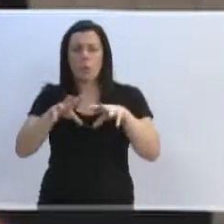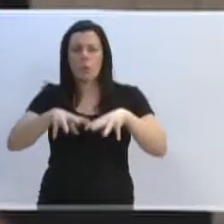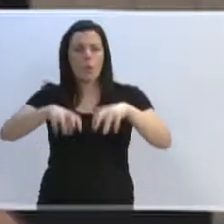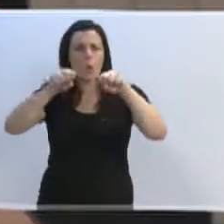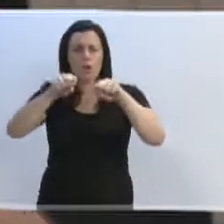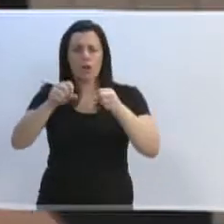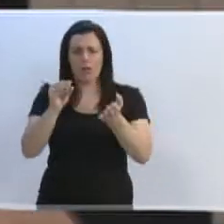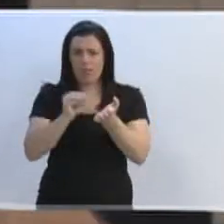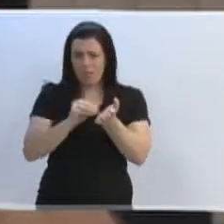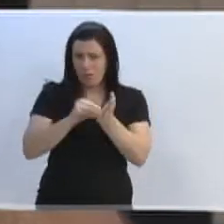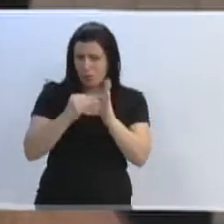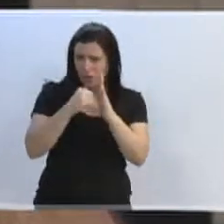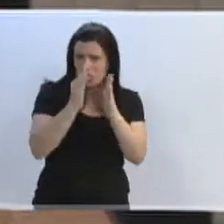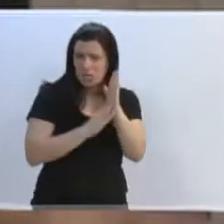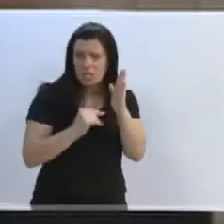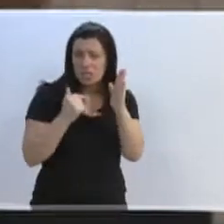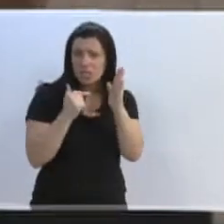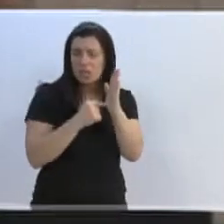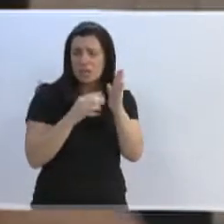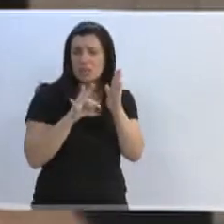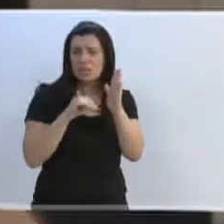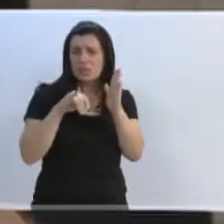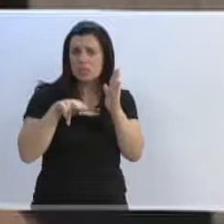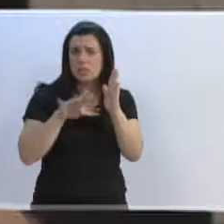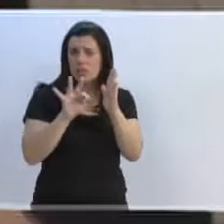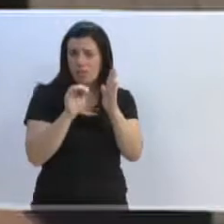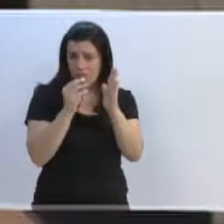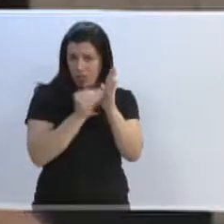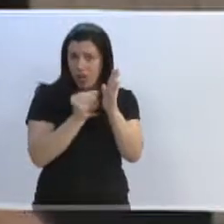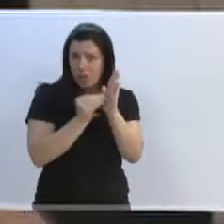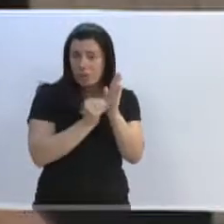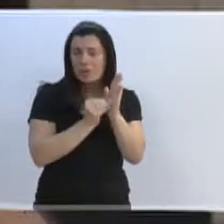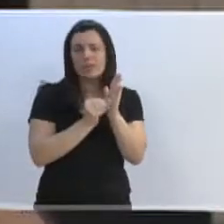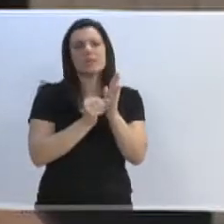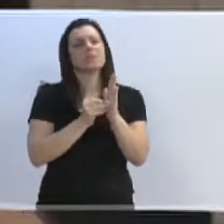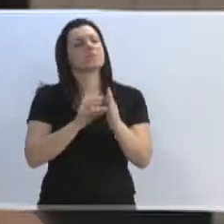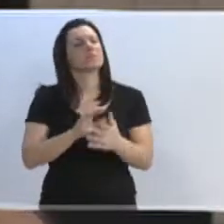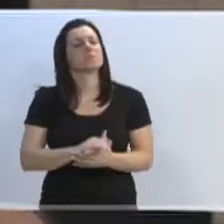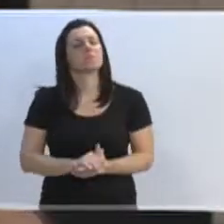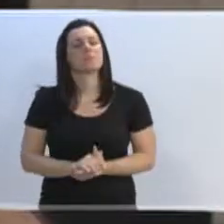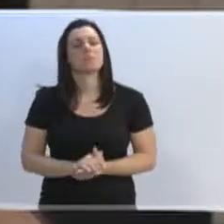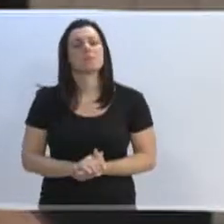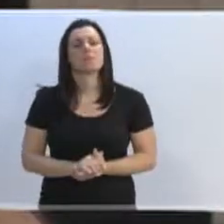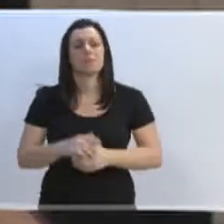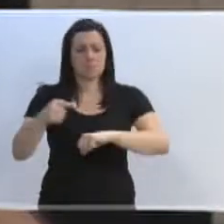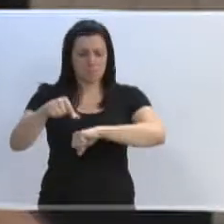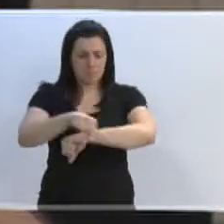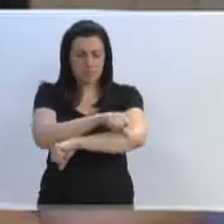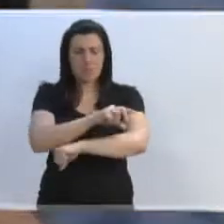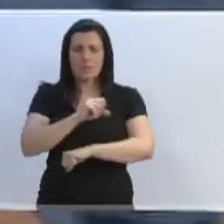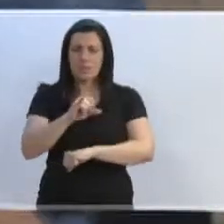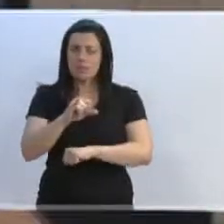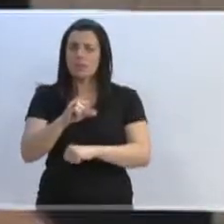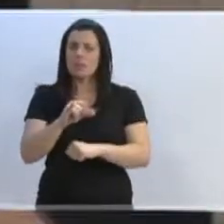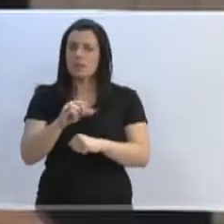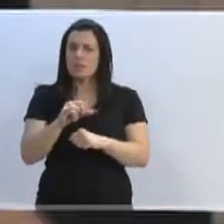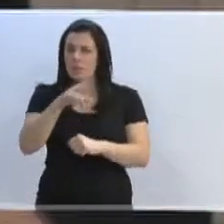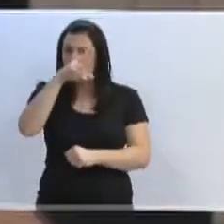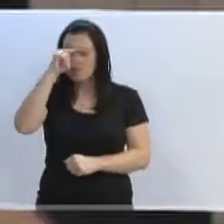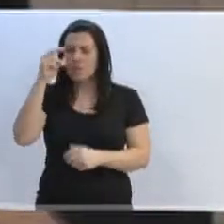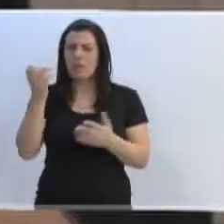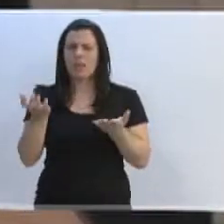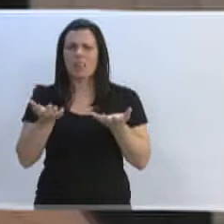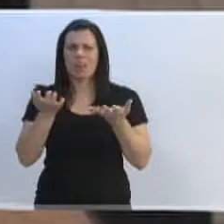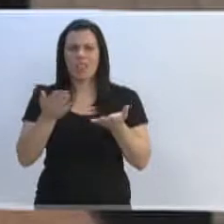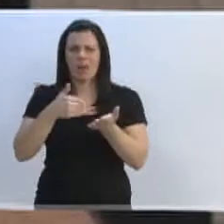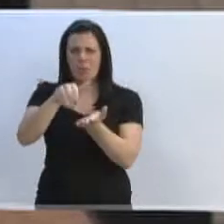faltando tinta, eu acho também, né? bem que o senhor colocou ali, e a questão das calçadas, se o poder público quer começar a notificar moradores, começar